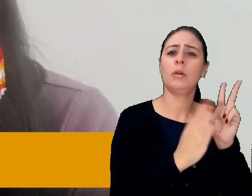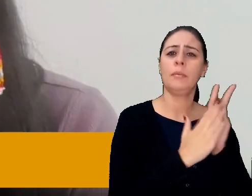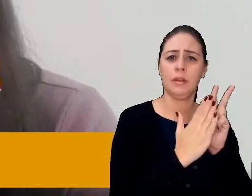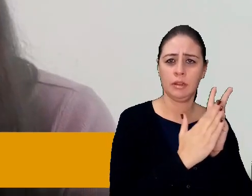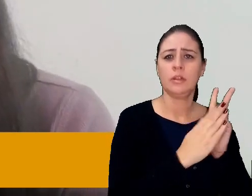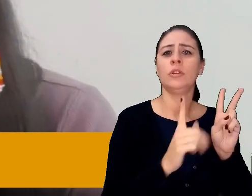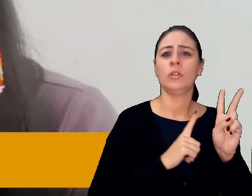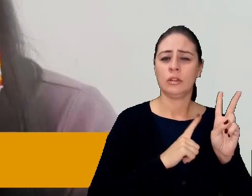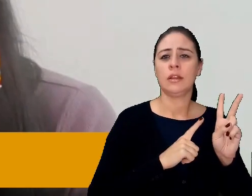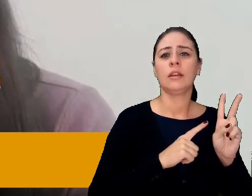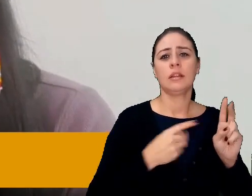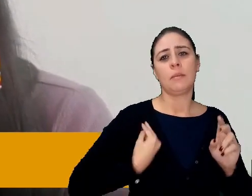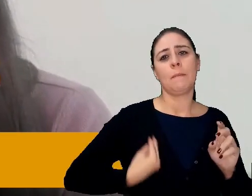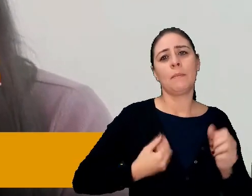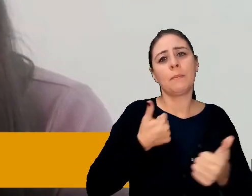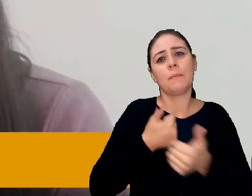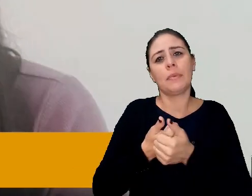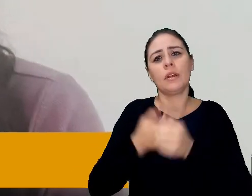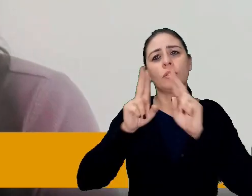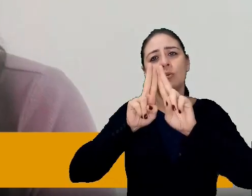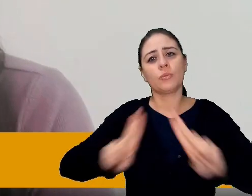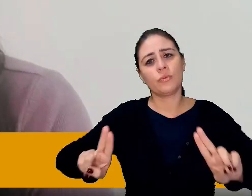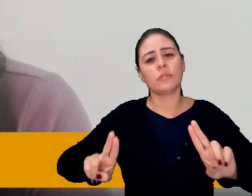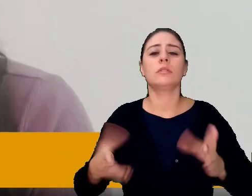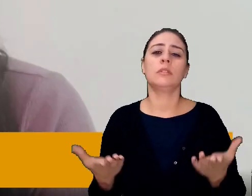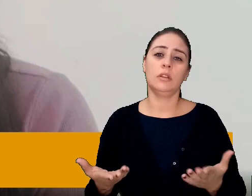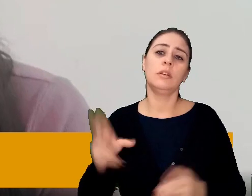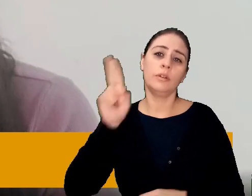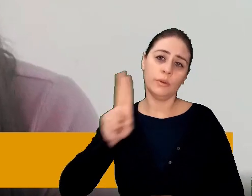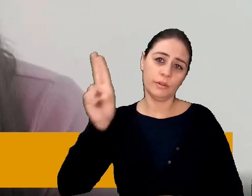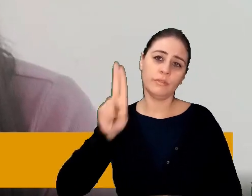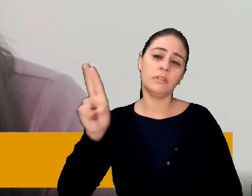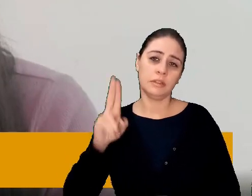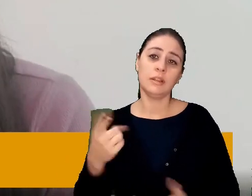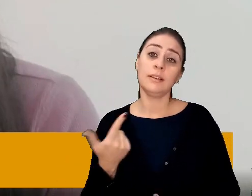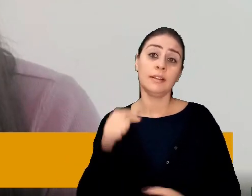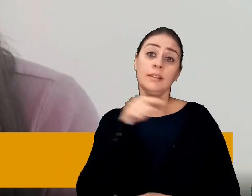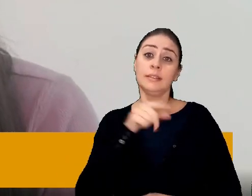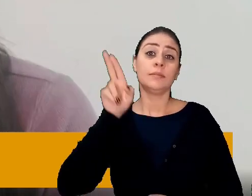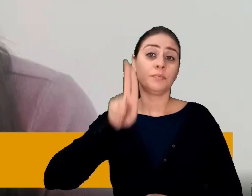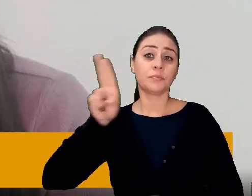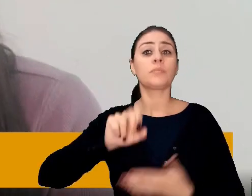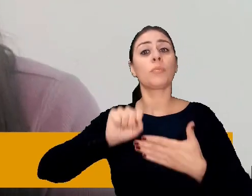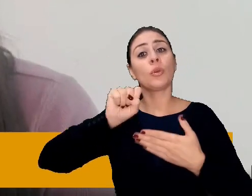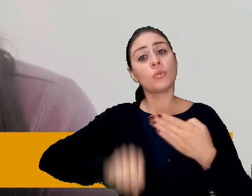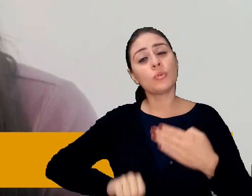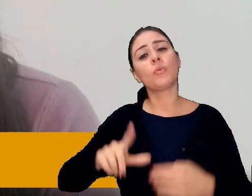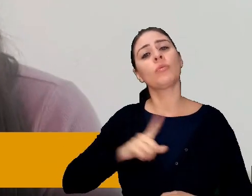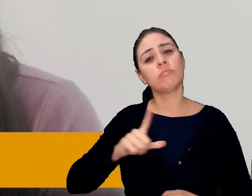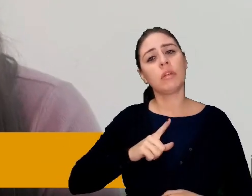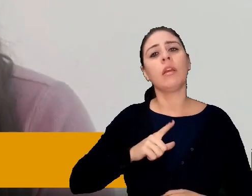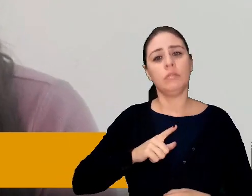ali próximo aos campos da universidade. Então, essas universidades do Sul têm recebido bastante